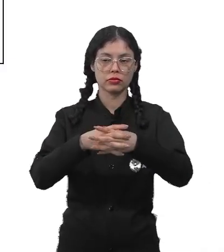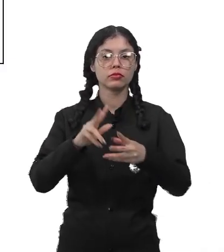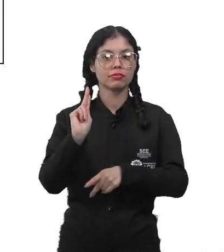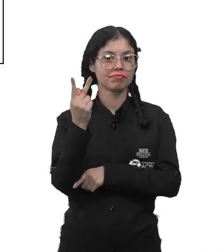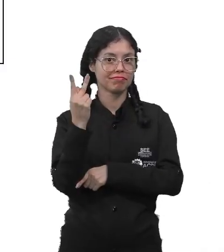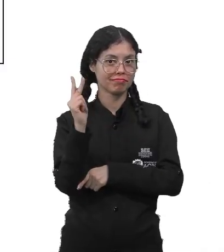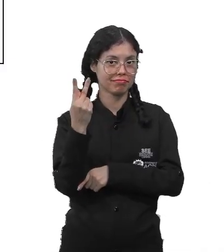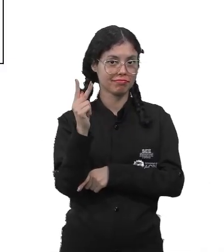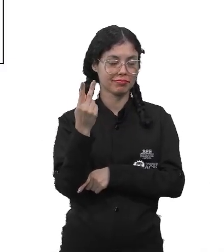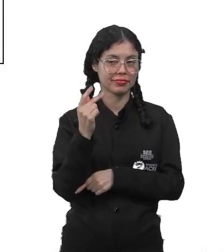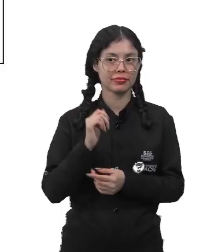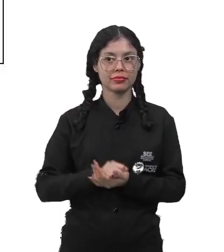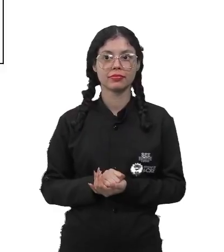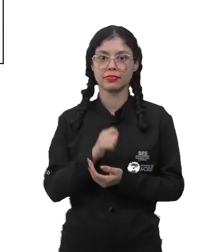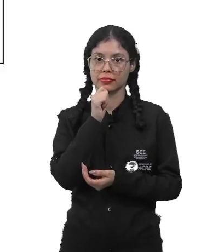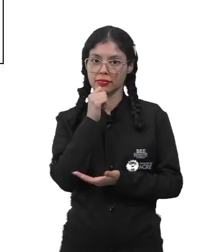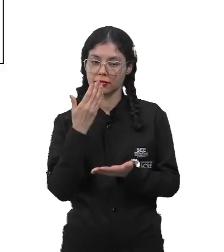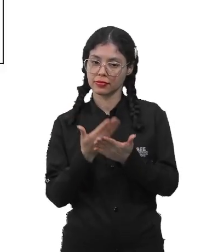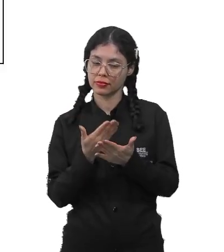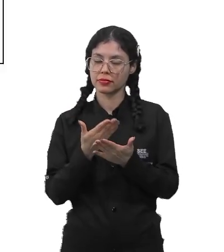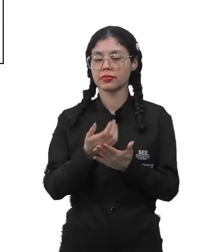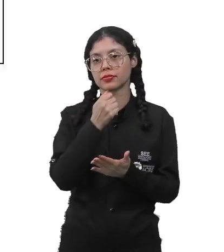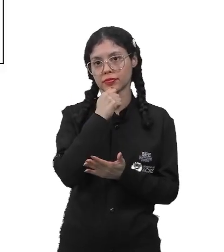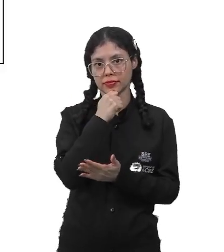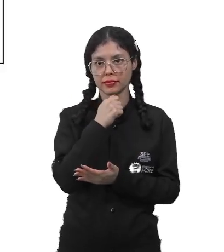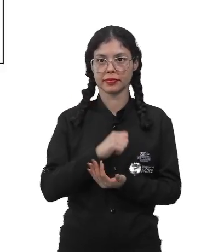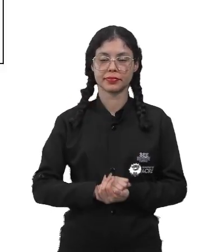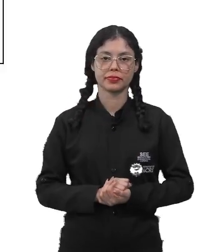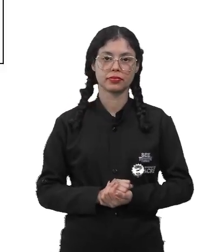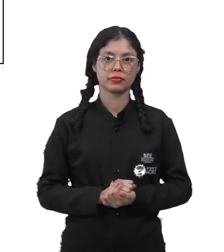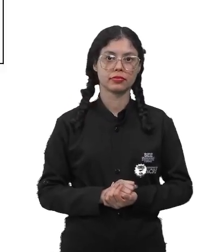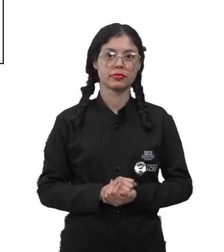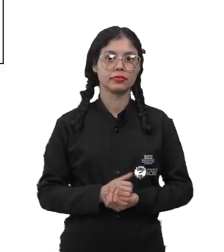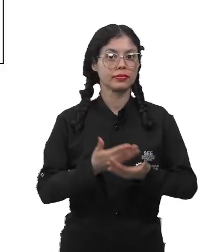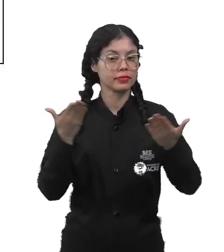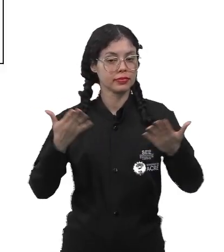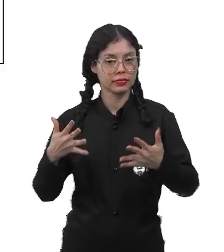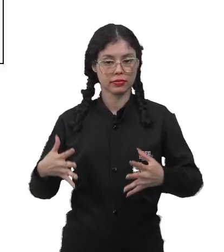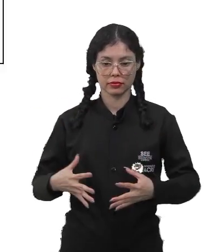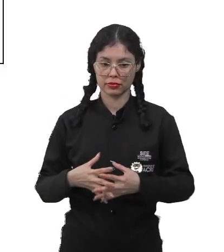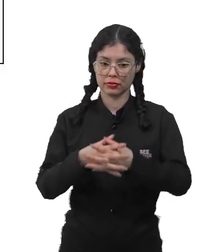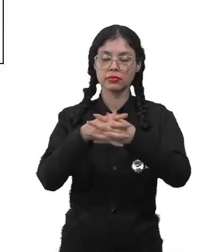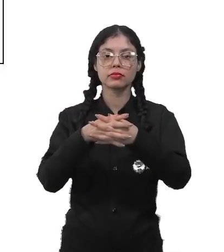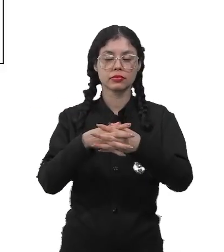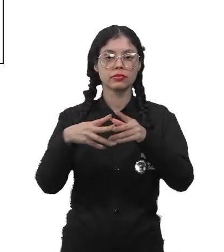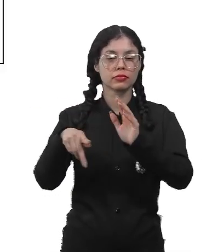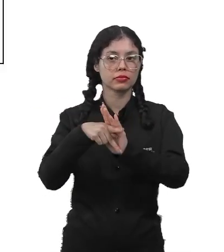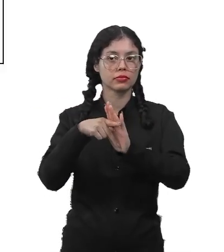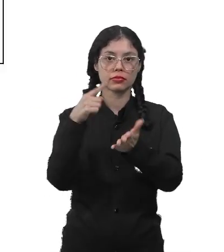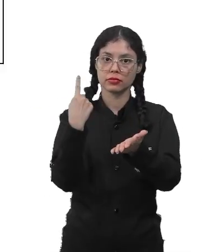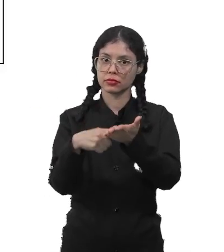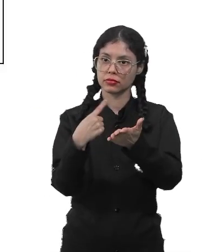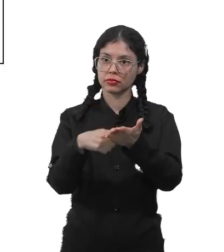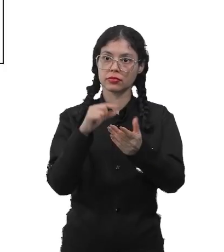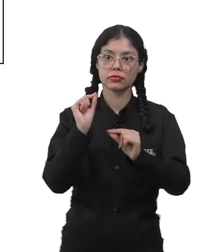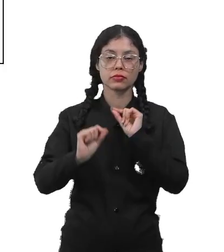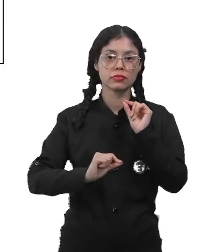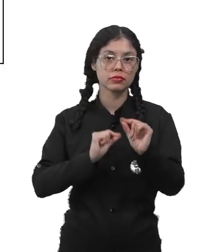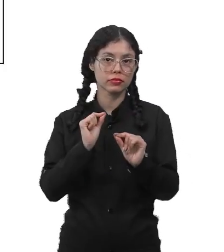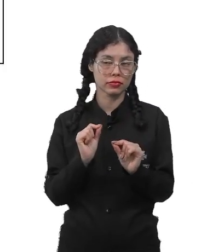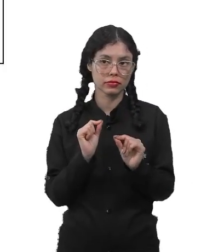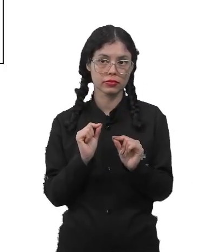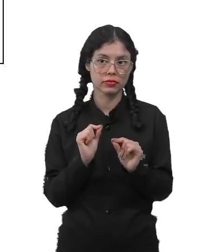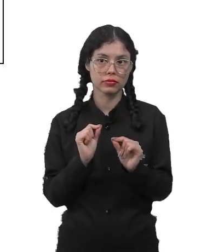de hidrogênio, que a gente vai estudar ainda nessa aula. Então, se a ligação de hidrogênio é considerada uma